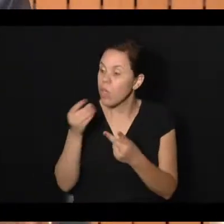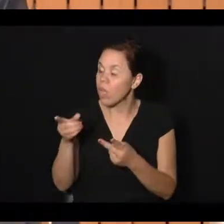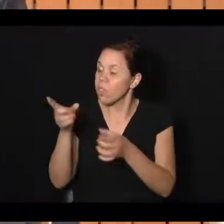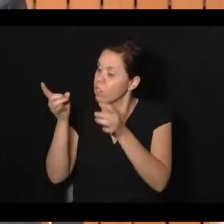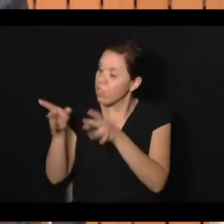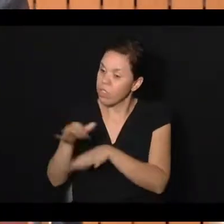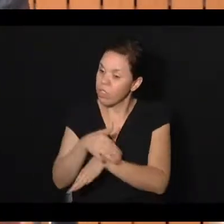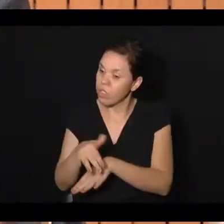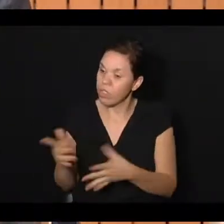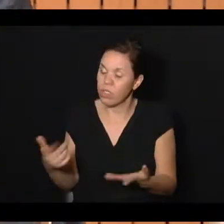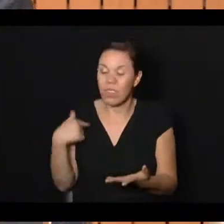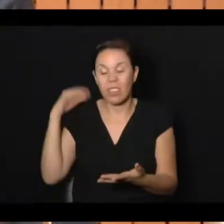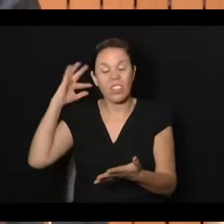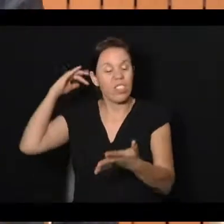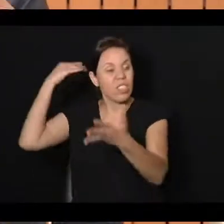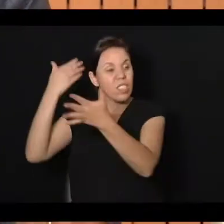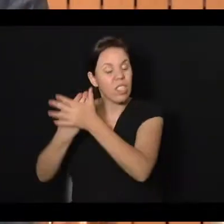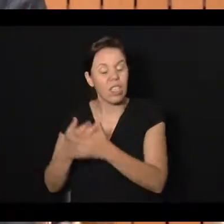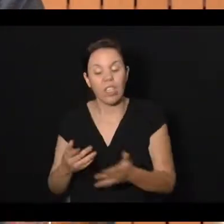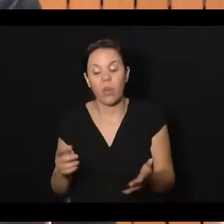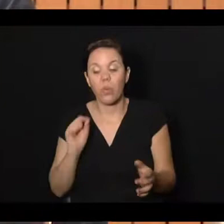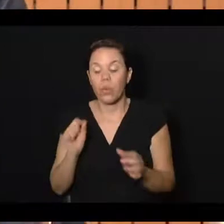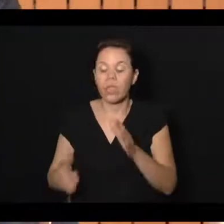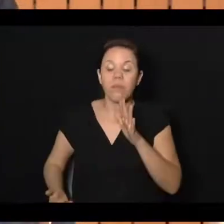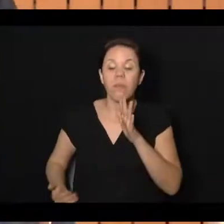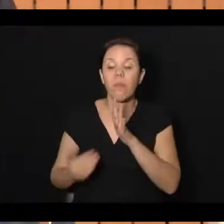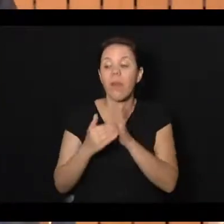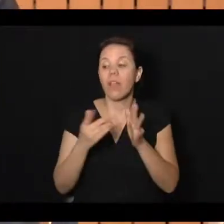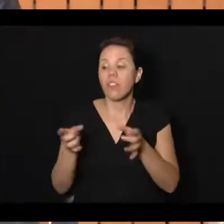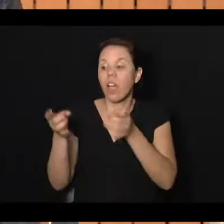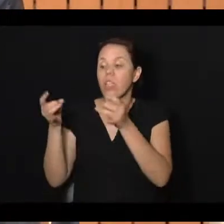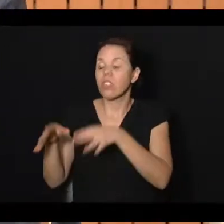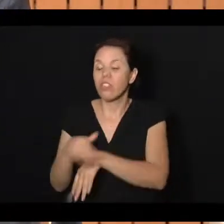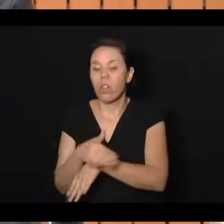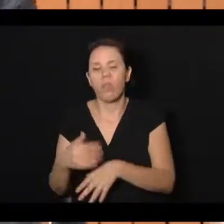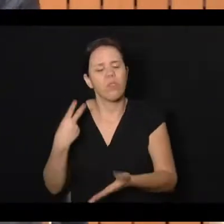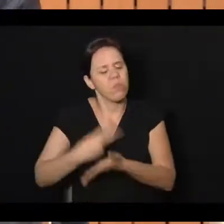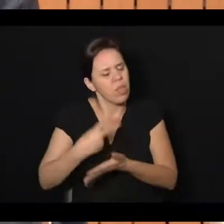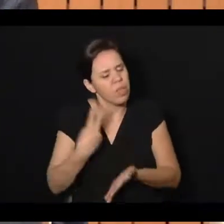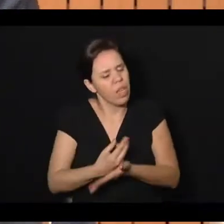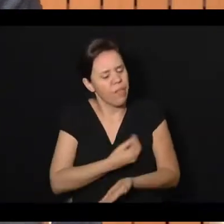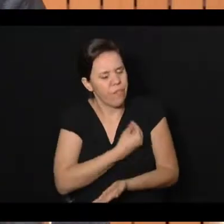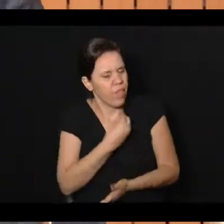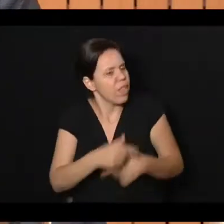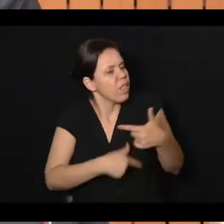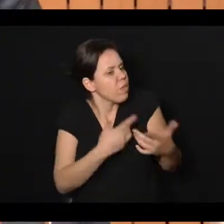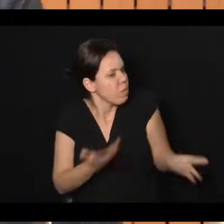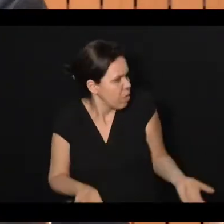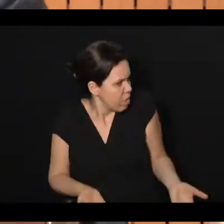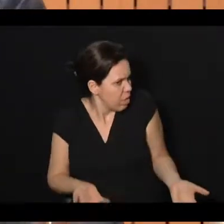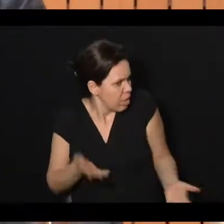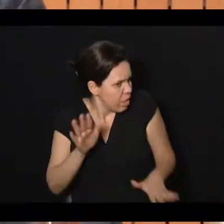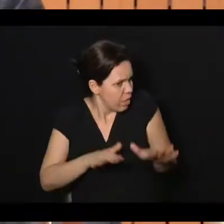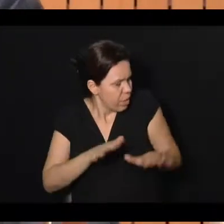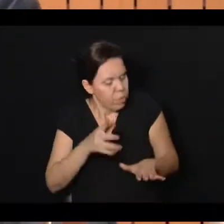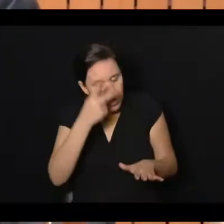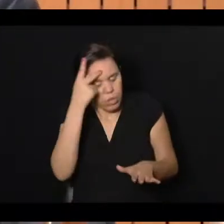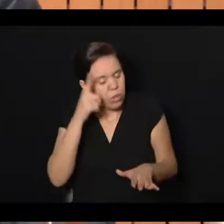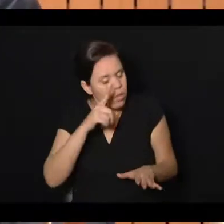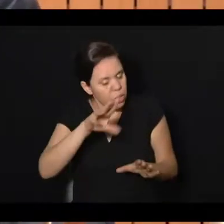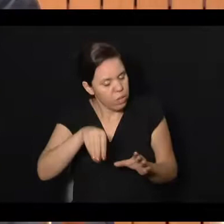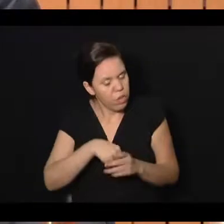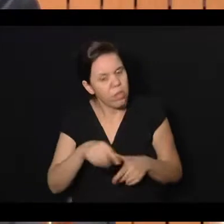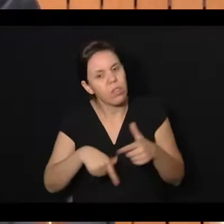não vê a história dela ea impossibilidade dela se manter que nem por exemplo a questão do trabalho muita gente consegue inserir as pessoas no trabalho